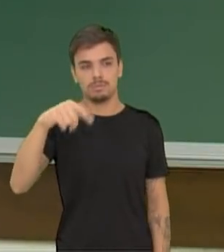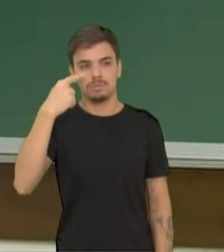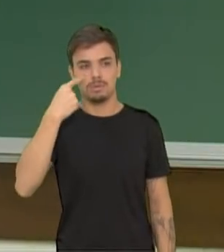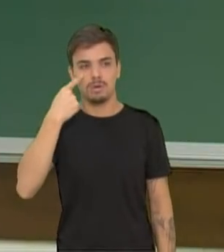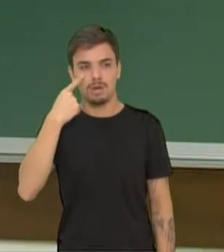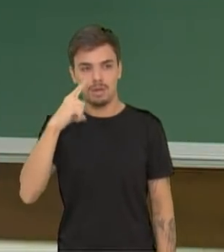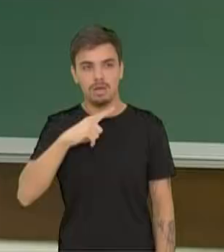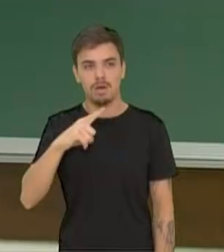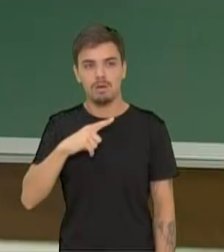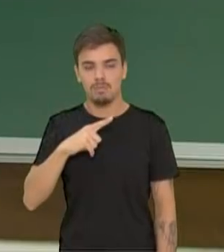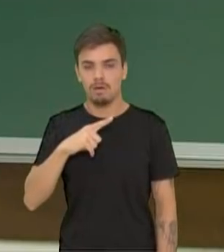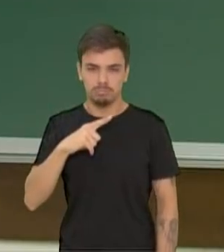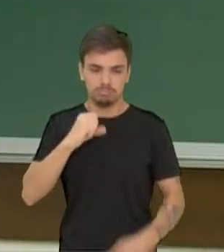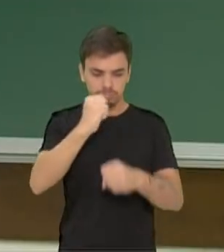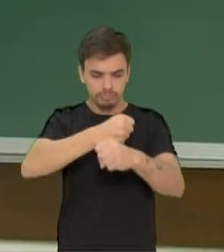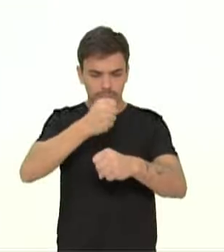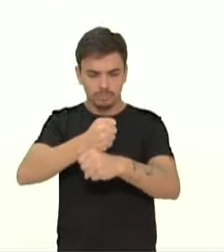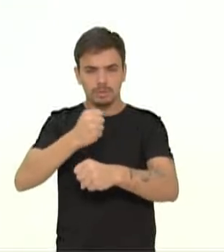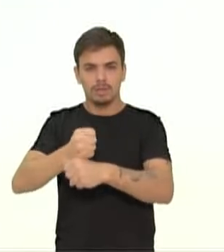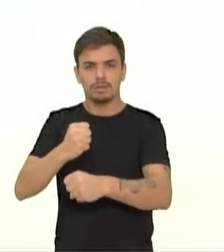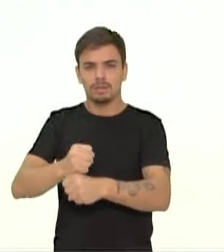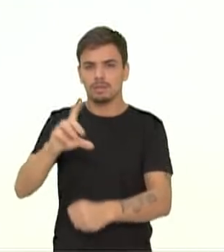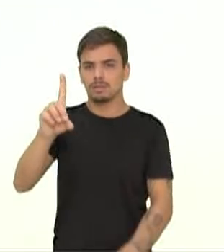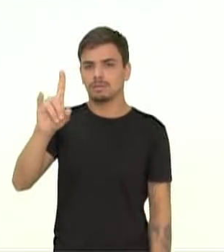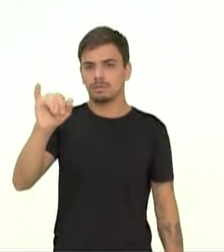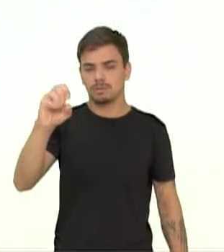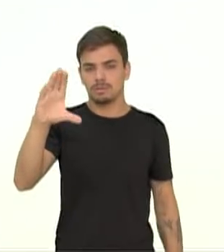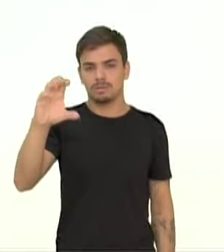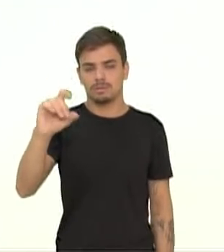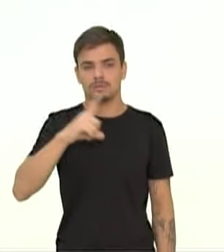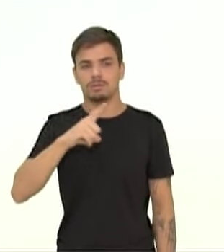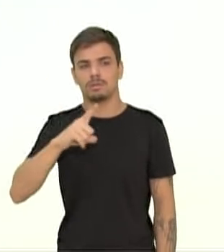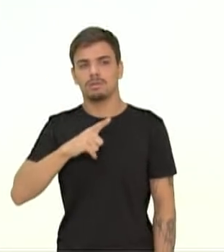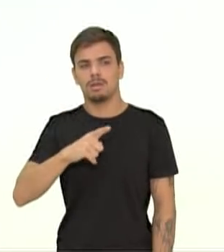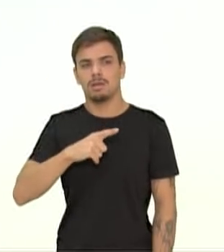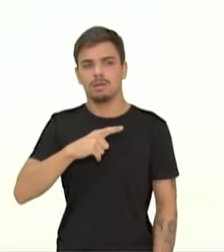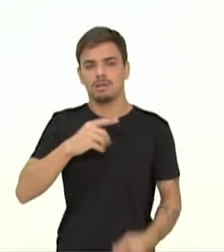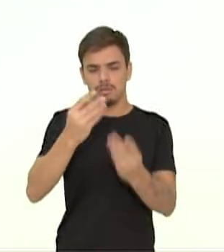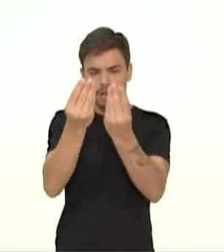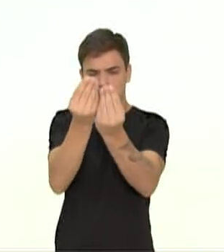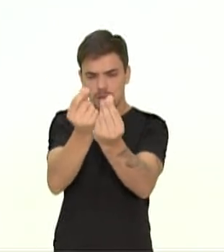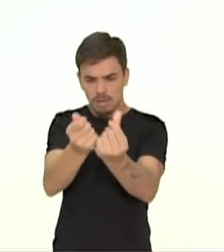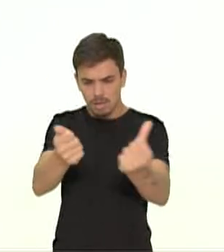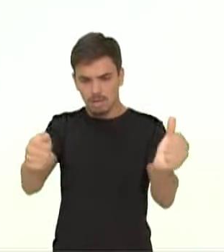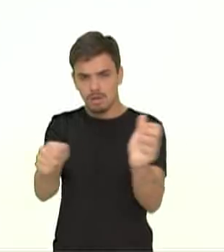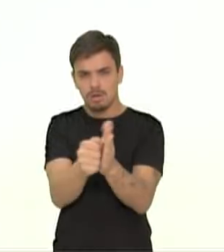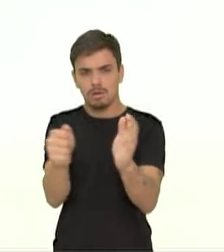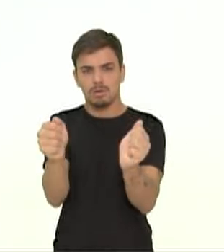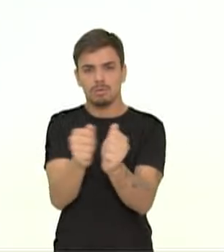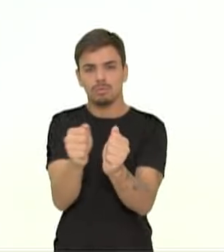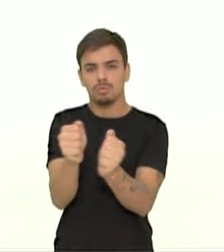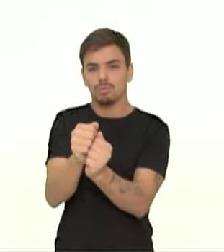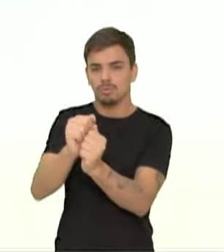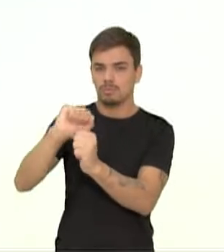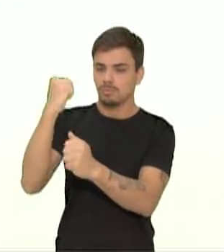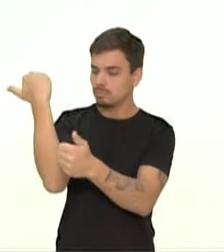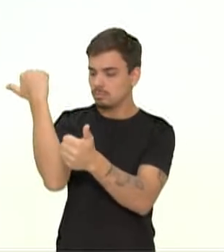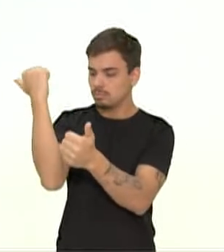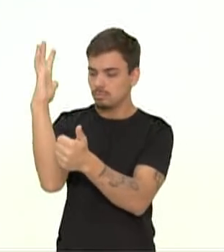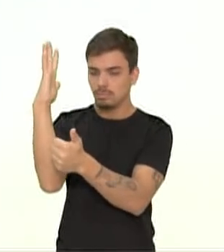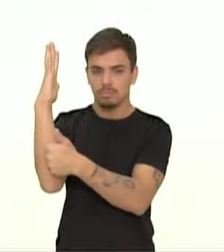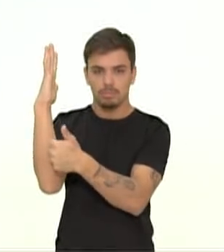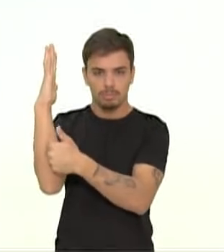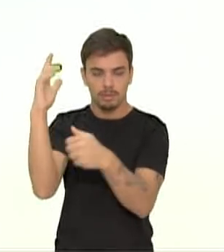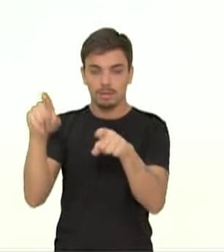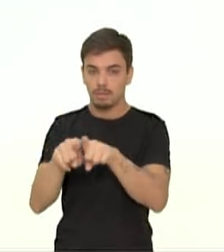RPM derretidos e presos a uma armação de madeira. Ela foi exposta no Museu de Artes e Design de Nova